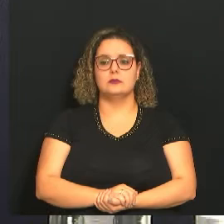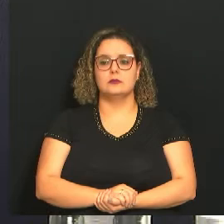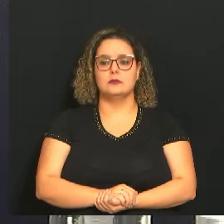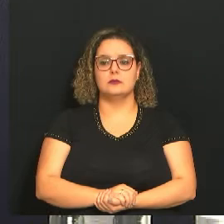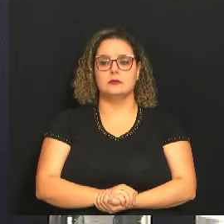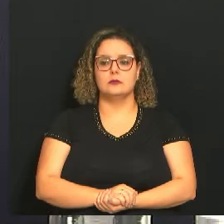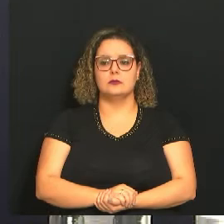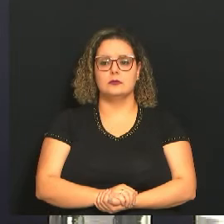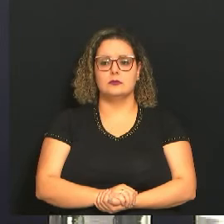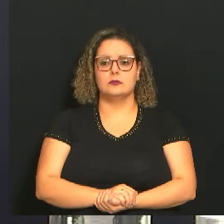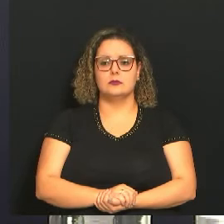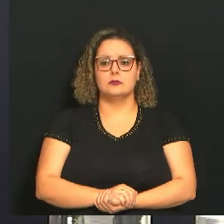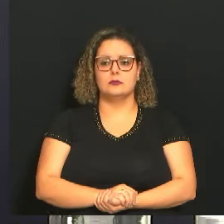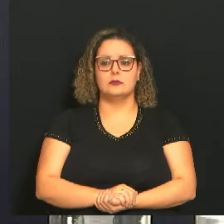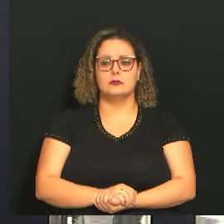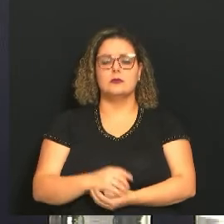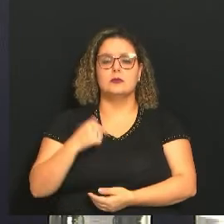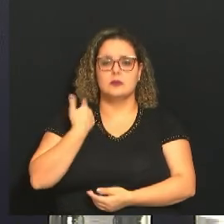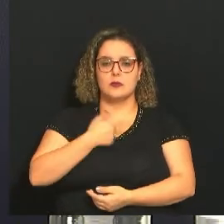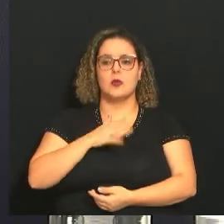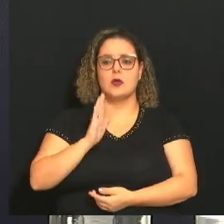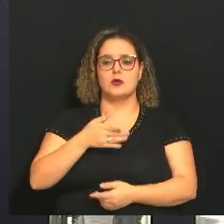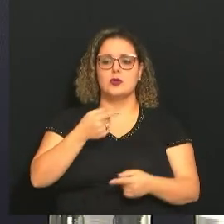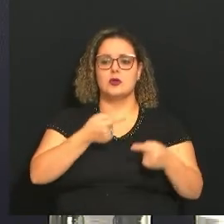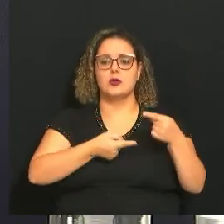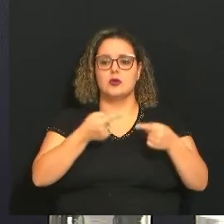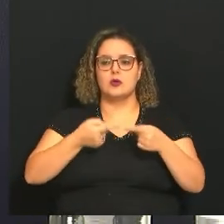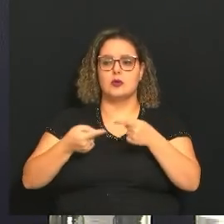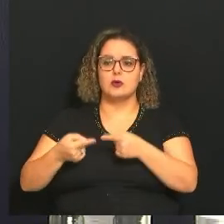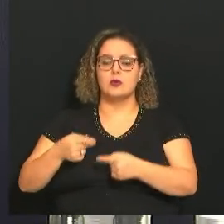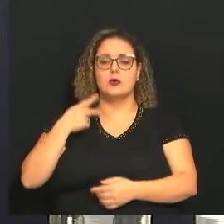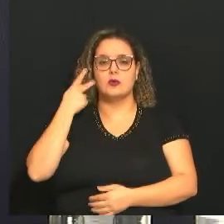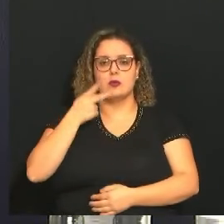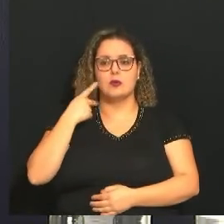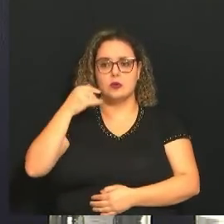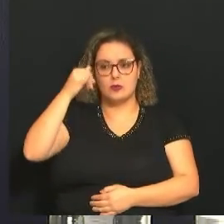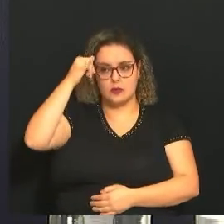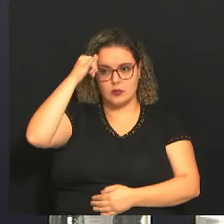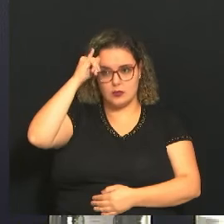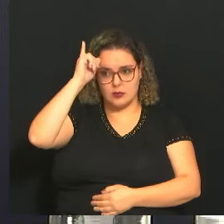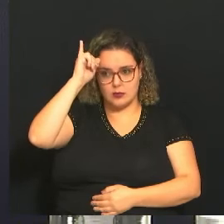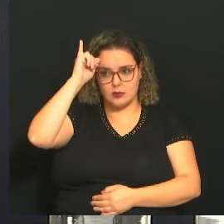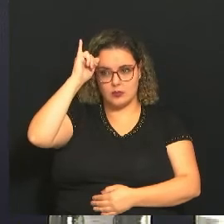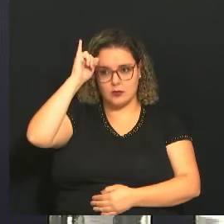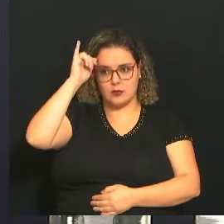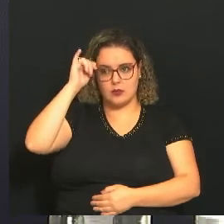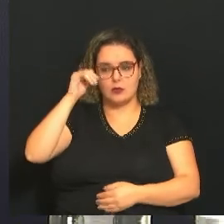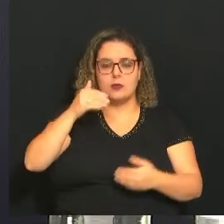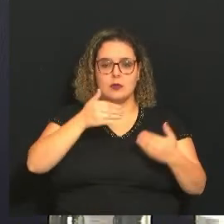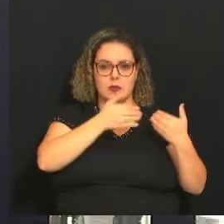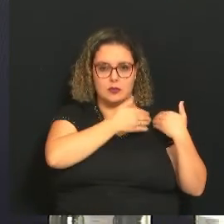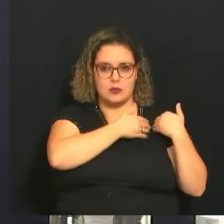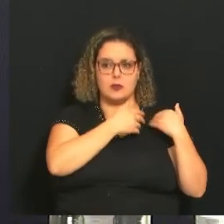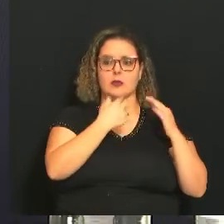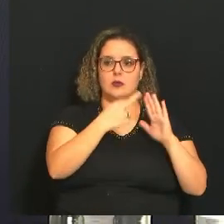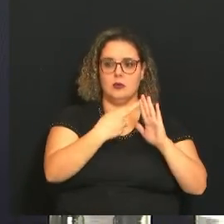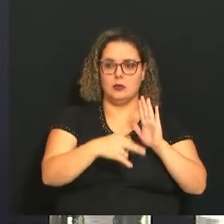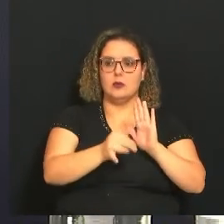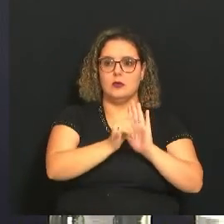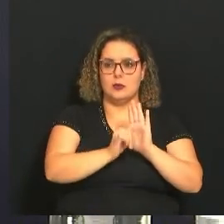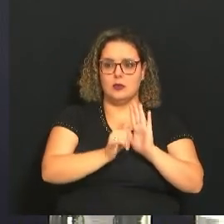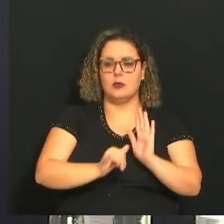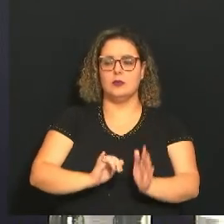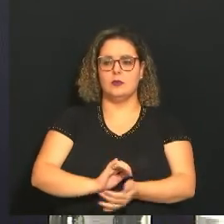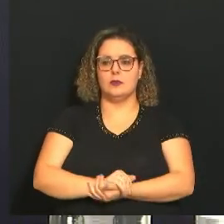um pouco discutido que o vereador Paulo Búfalo ficaria um pouco responsável por essa questão do relatório, mas acho que a